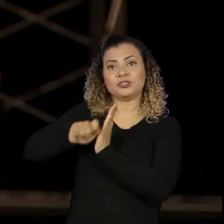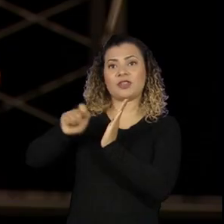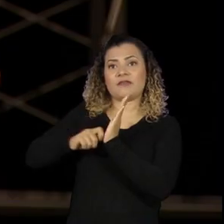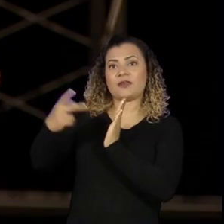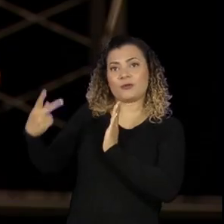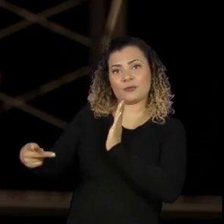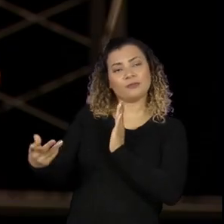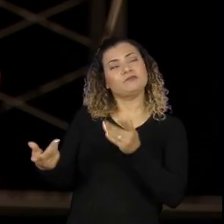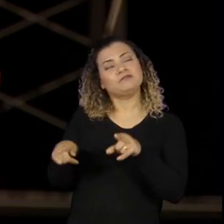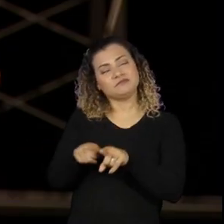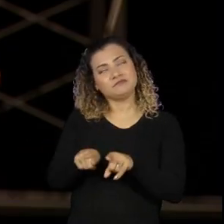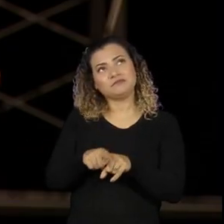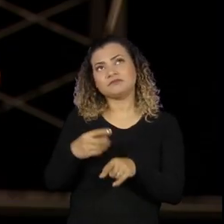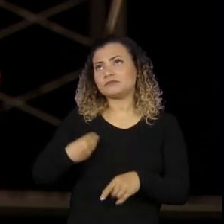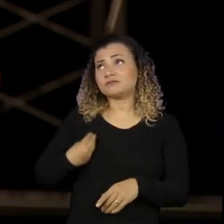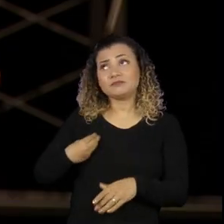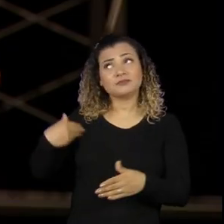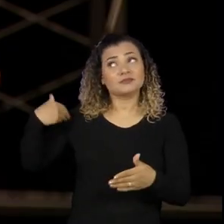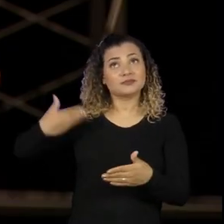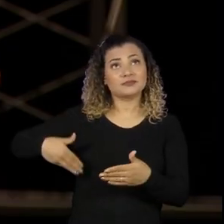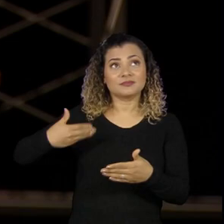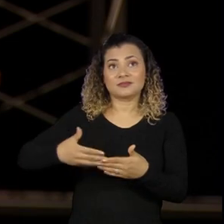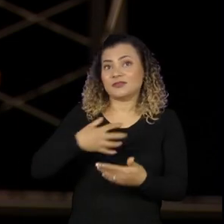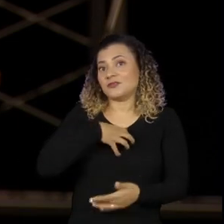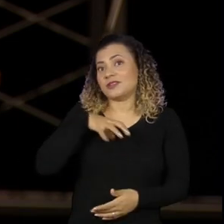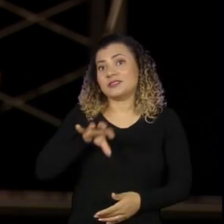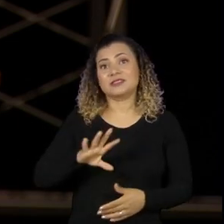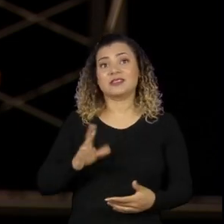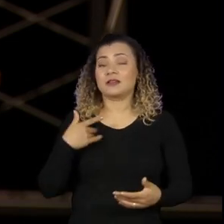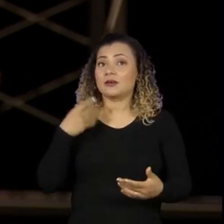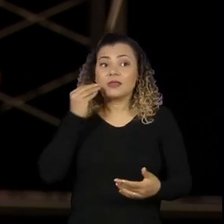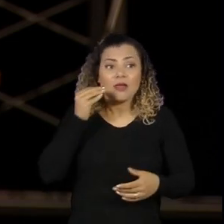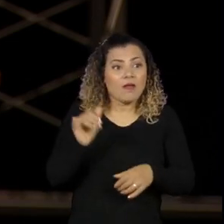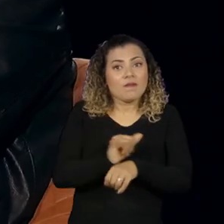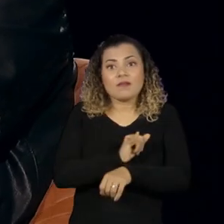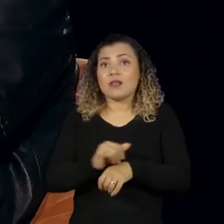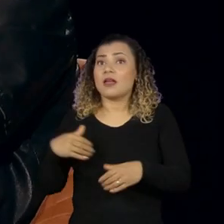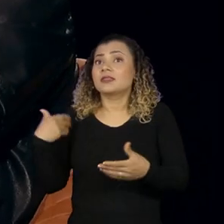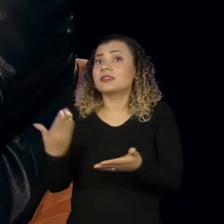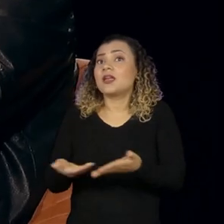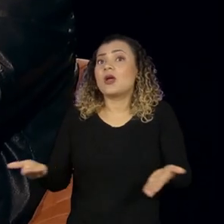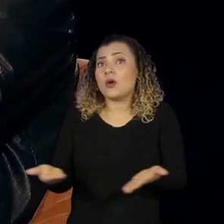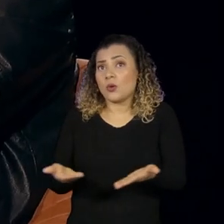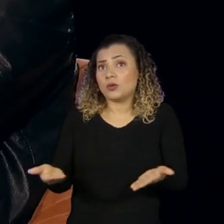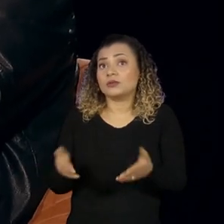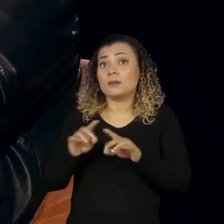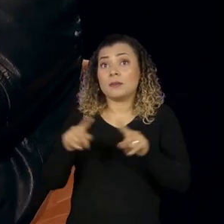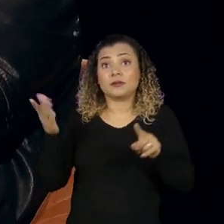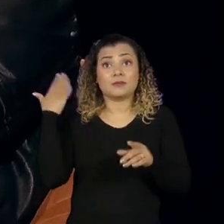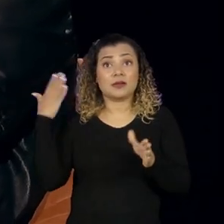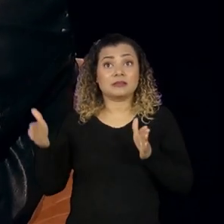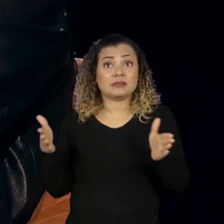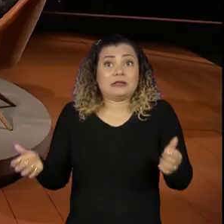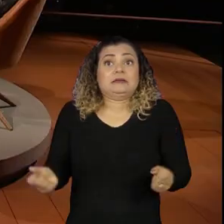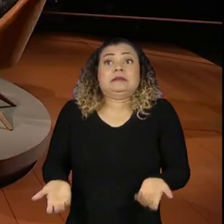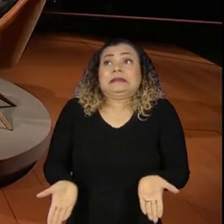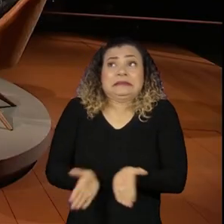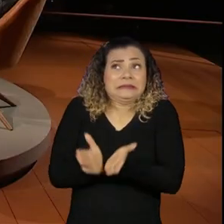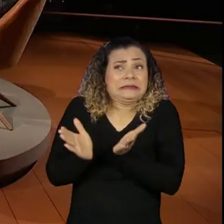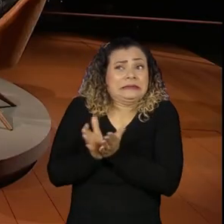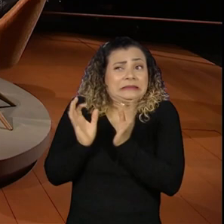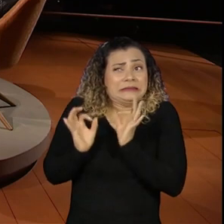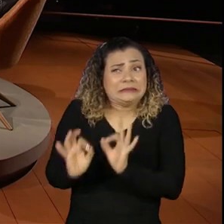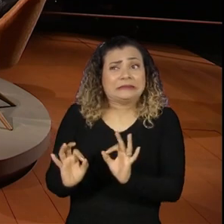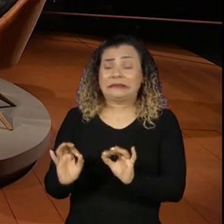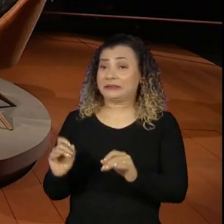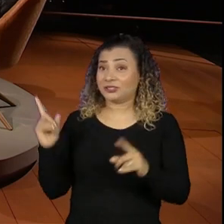Vivi muito... monasticamente, eu vivo monasticamente até hoje, né? Mas naquela época era miseravelmente, eu devo dizer.